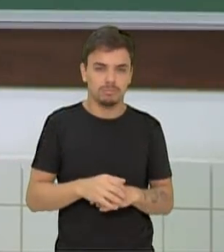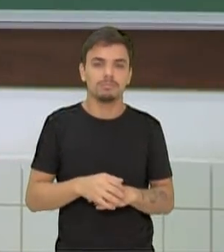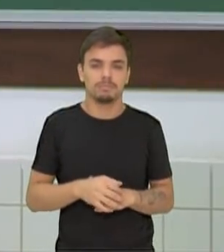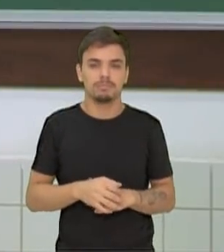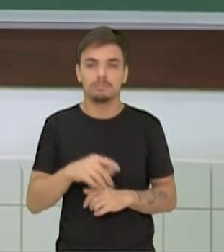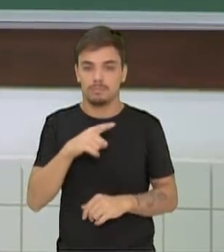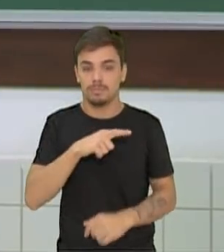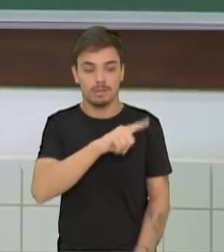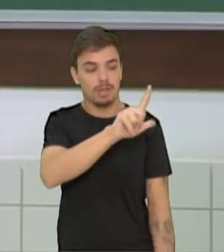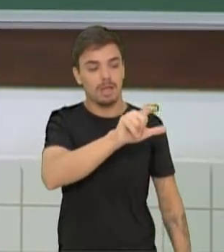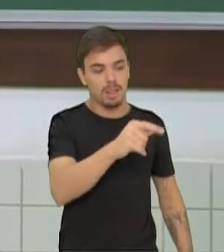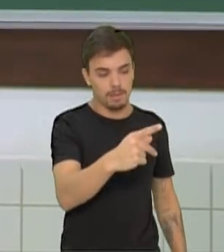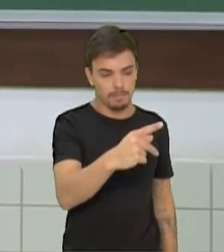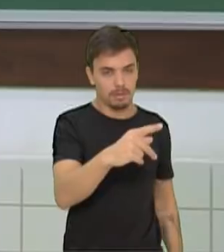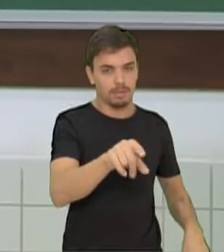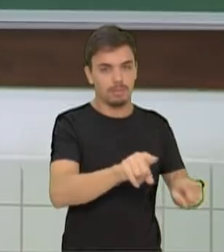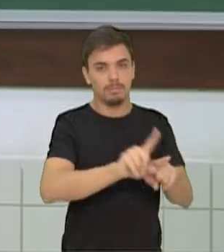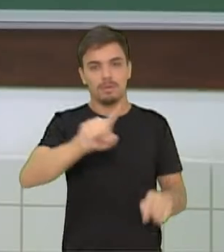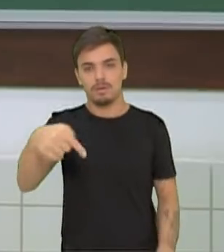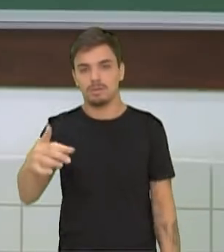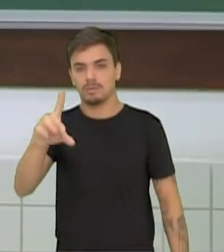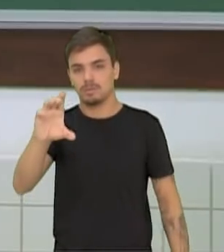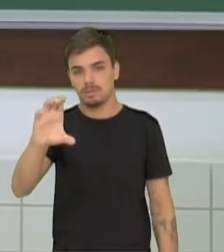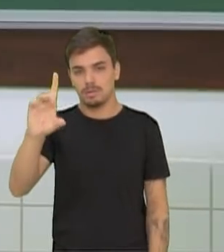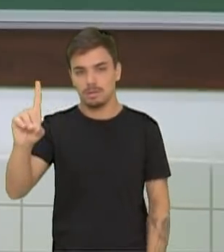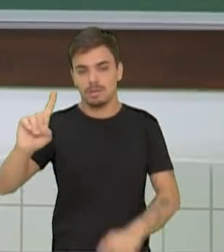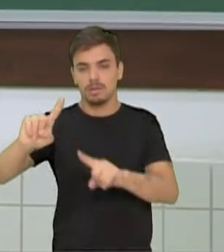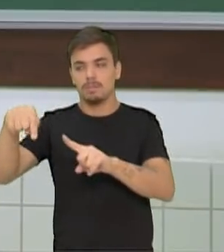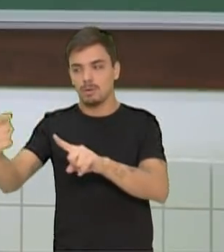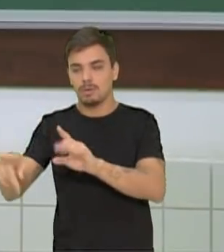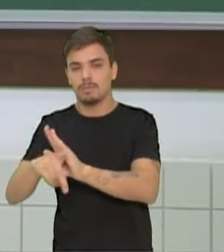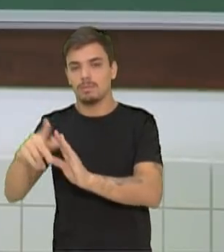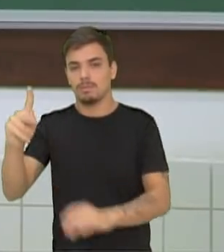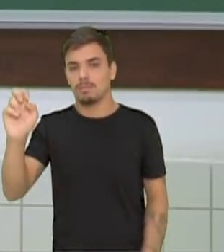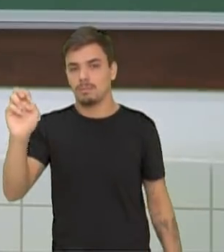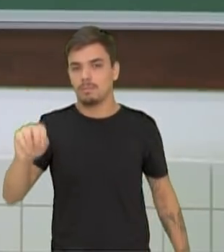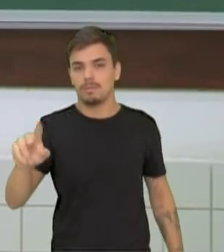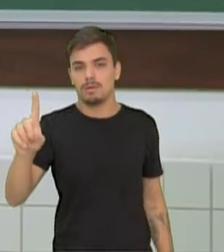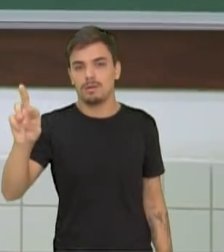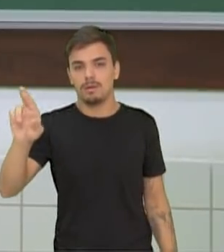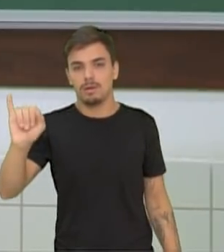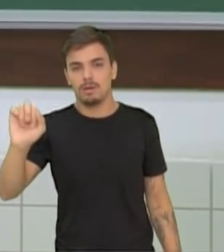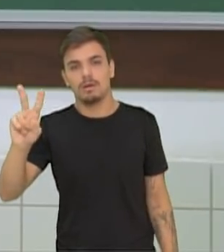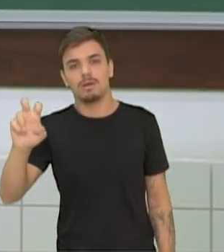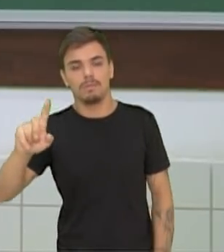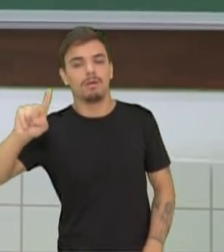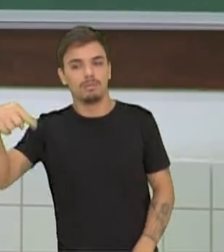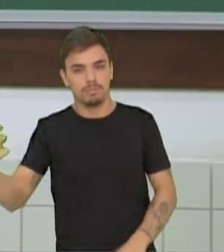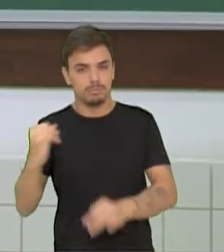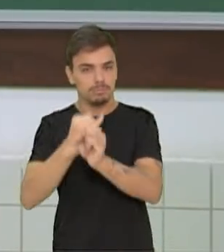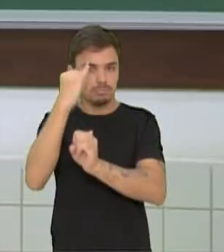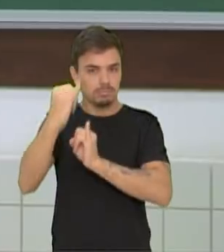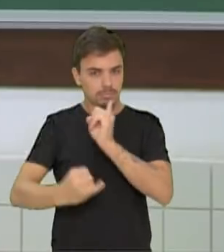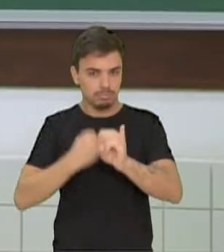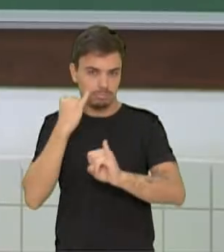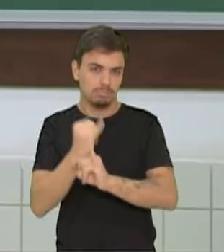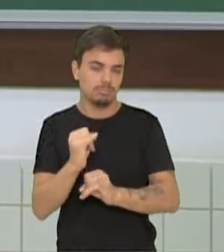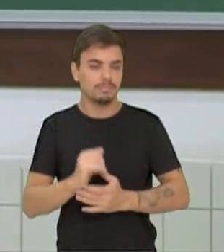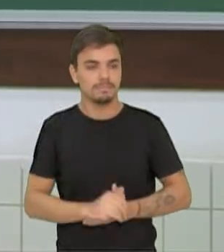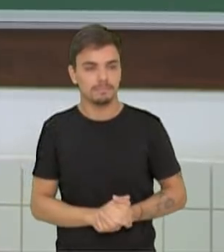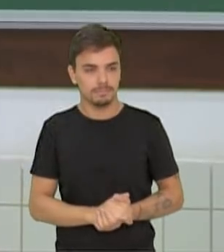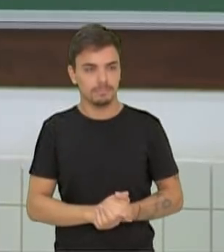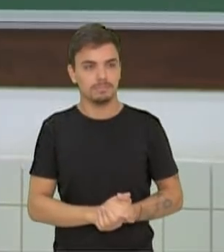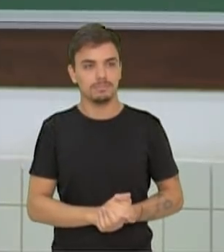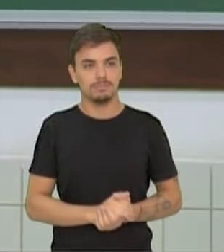o LP, daqui a pouco vem o CD, daqui a pouco vem o pendrive, daqui a pouco é tudo online, a plataforma streaming, né? Então, olha